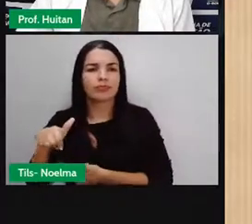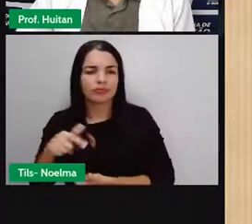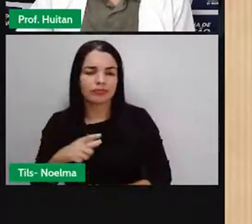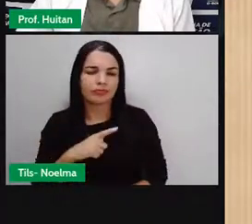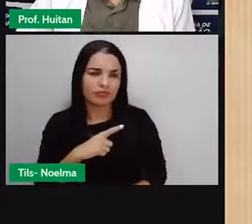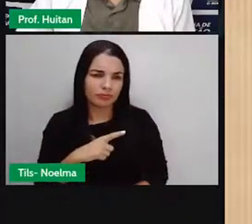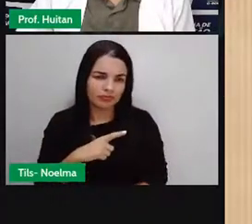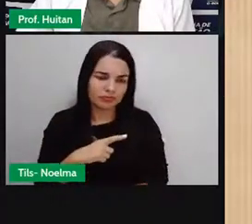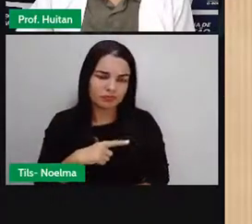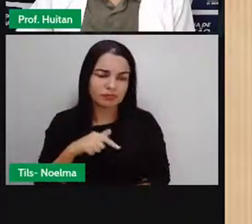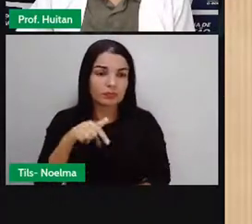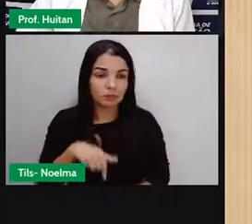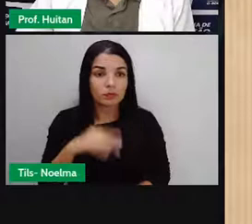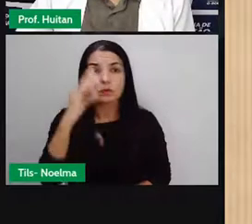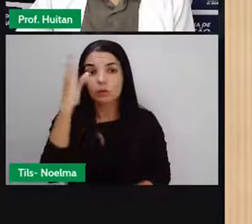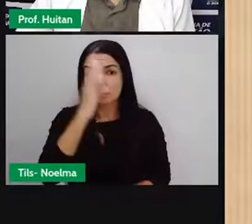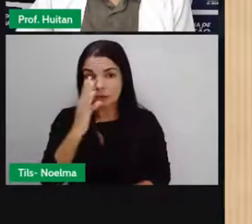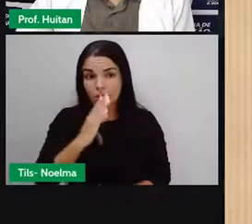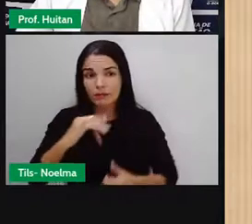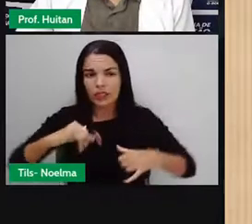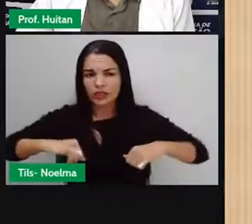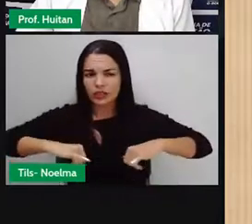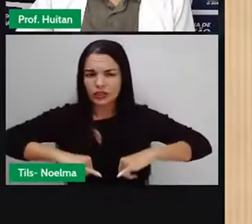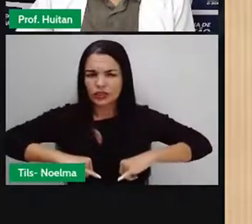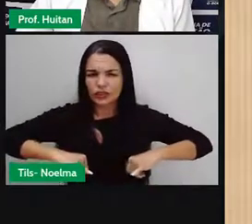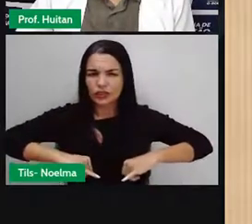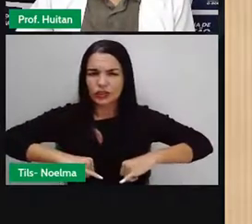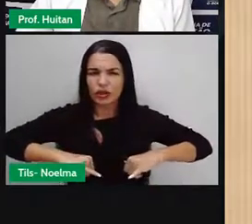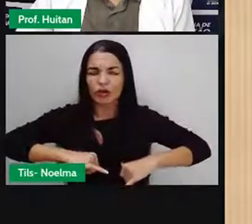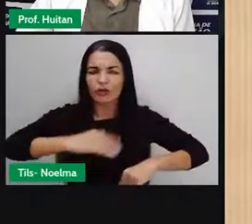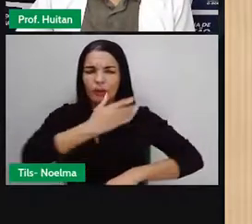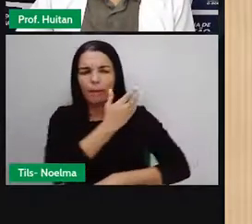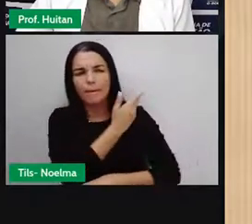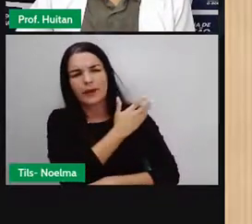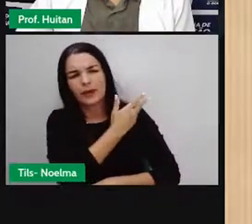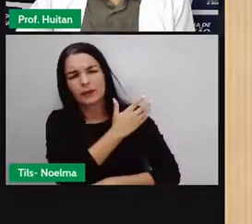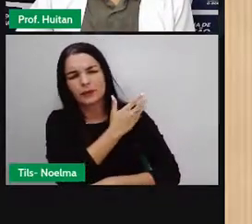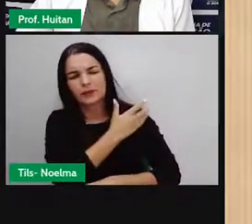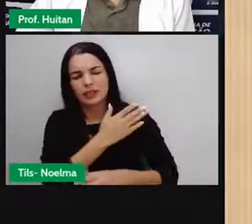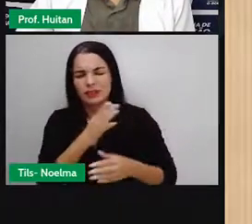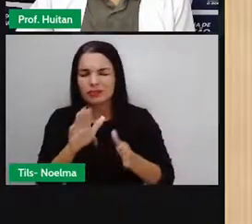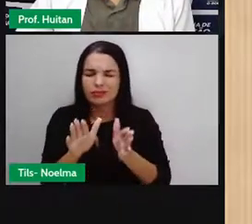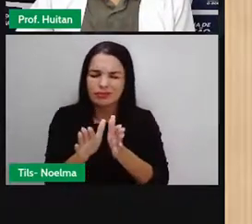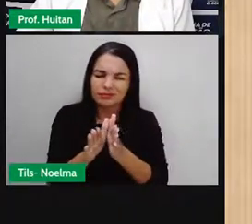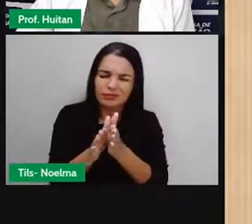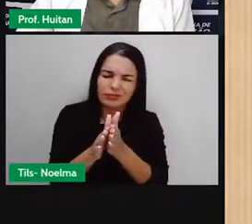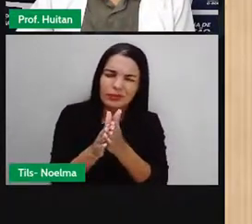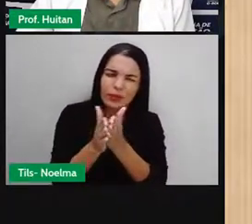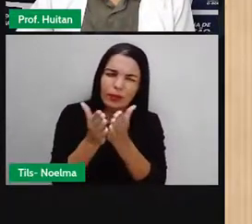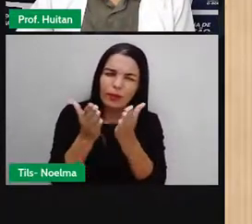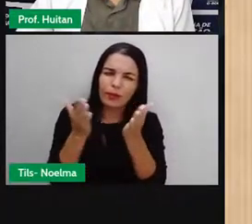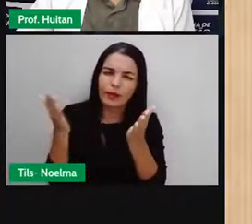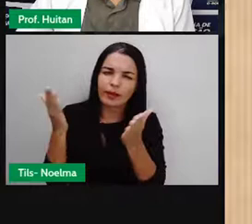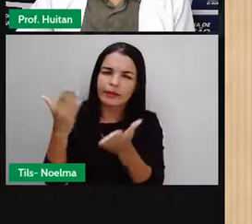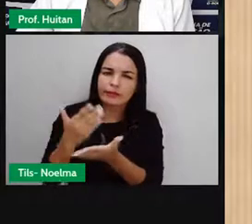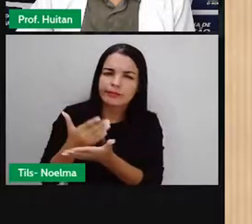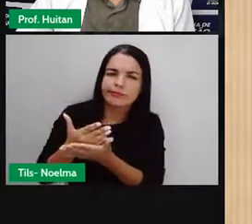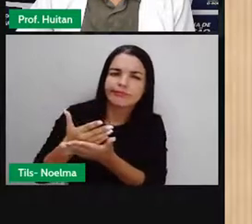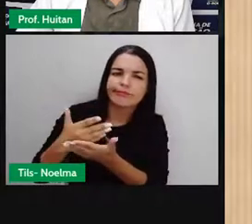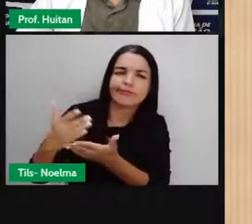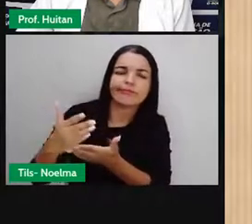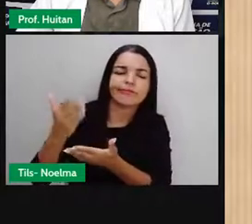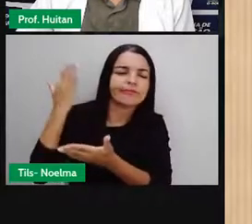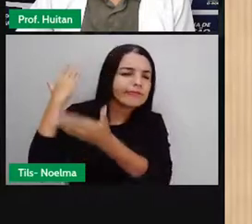indígenas brasileiros, eles sofrem preconceito desde que os portugueses aqui chegaram. Há